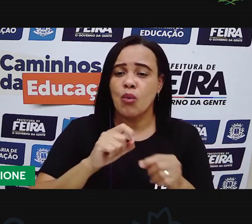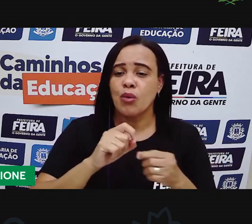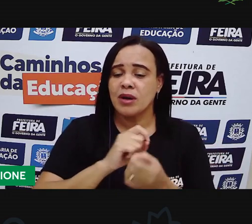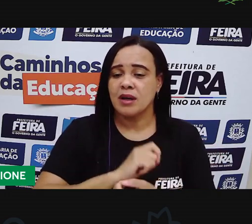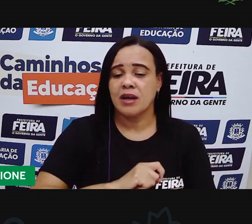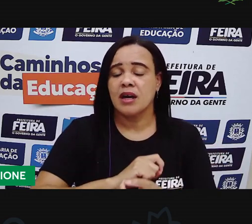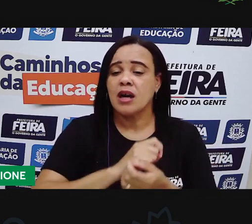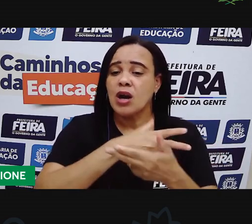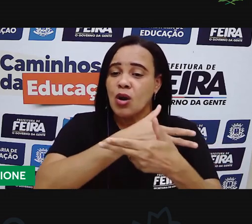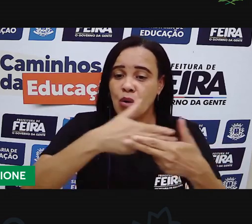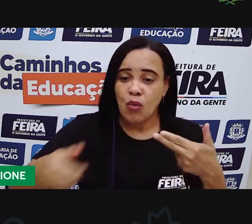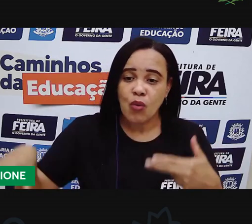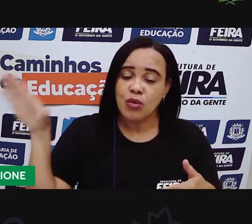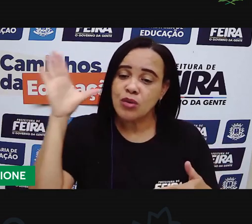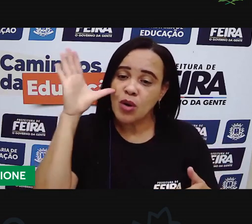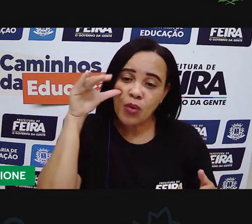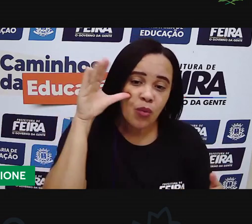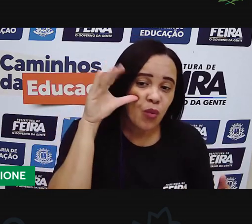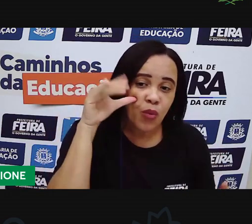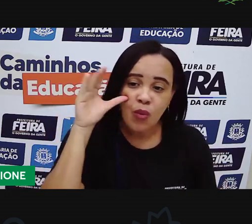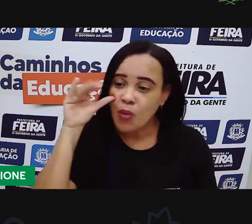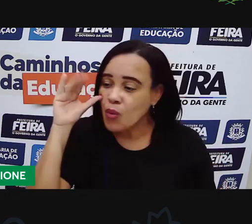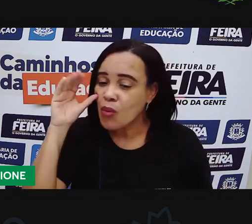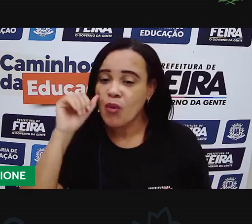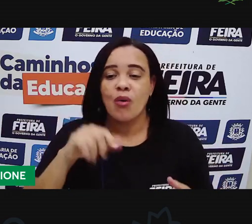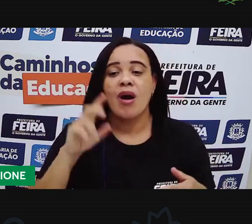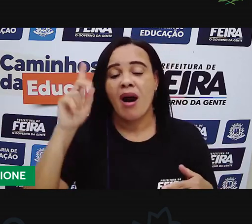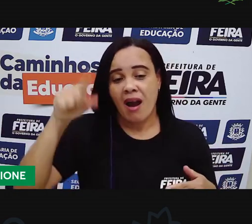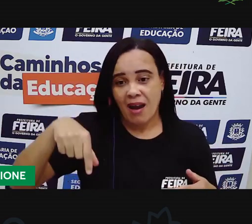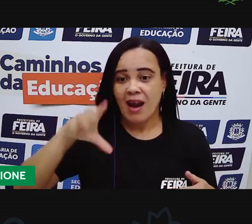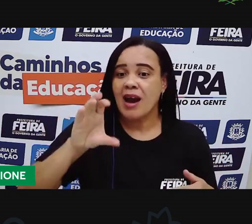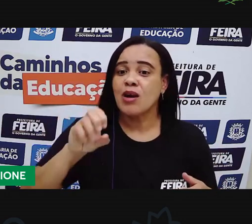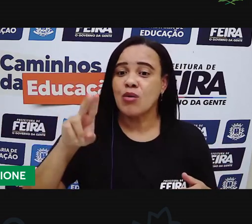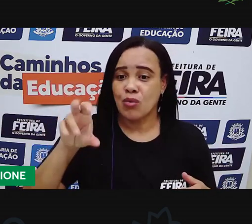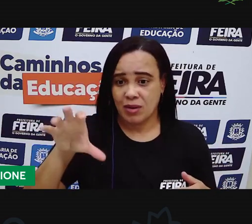curiosidades sobre a Cuca.